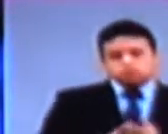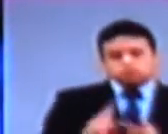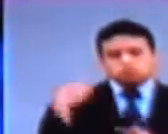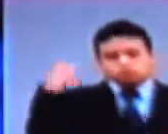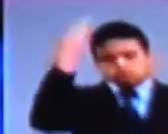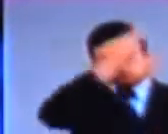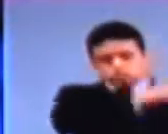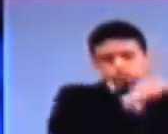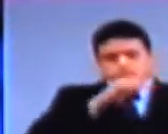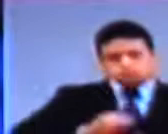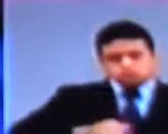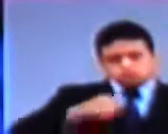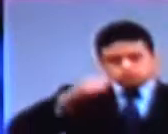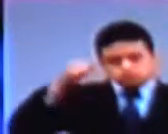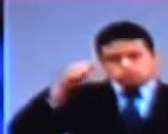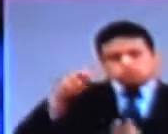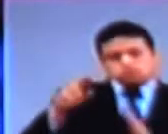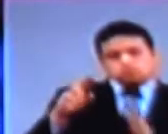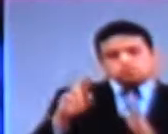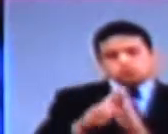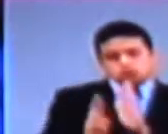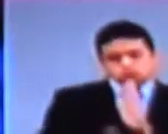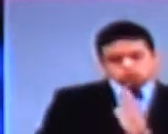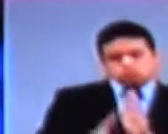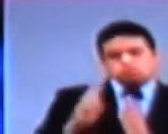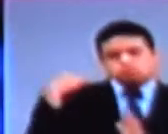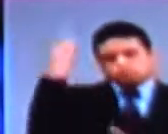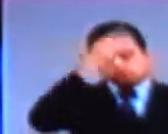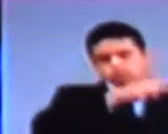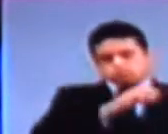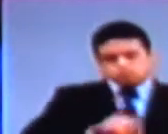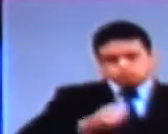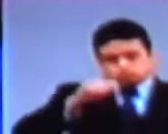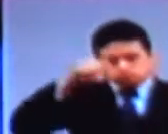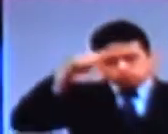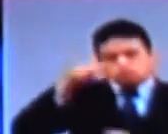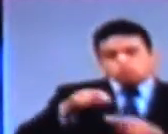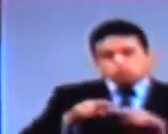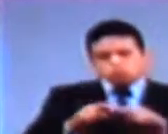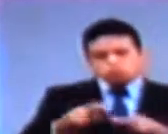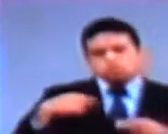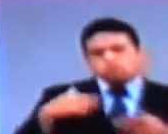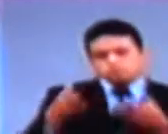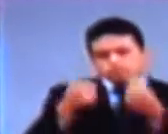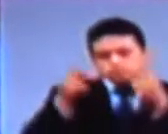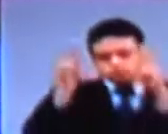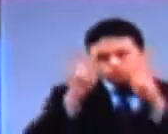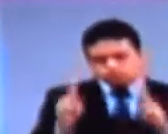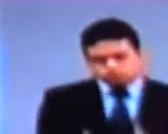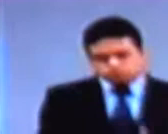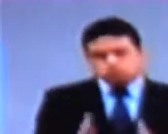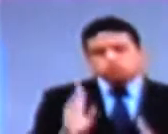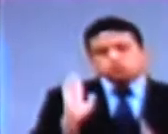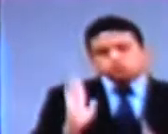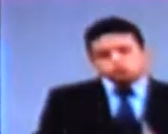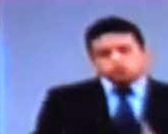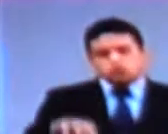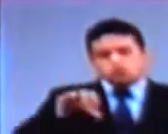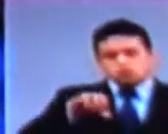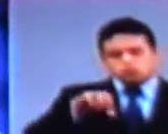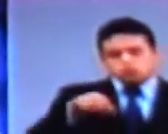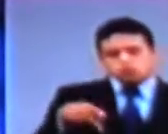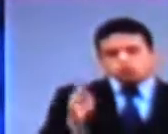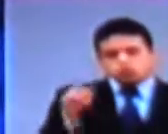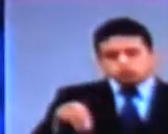Assunção, do grande dogma, né? Nossa Senhora da Assunção, nós vamos pedir muita paz nesse 9 quilômetros de